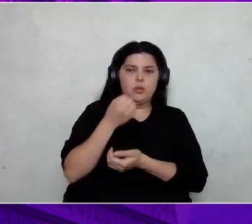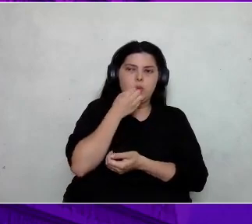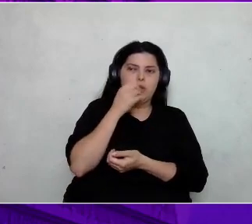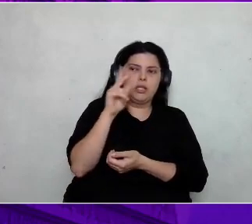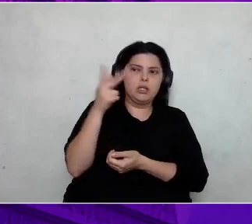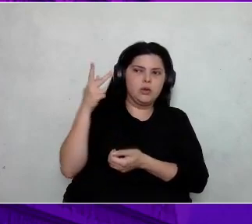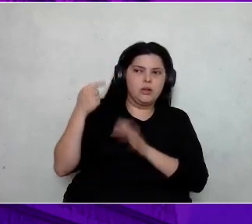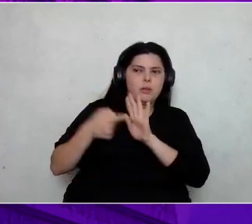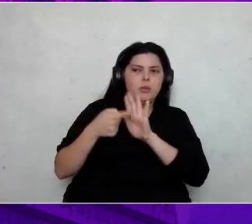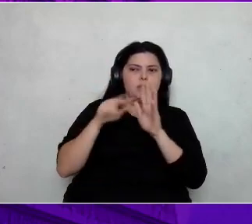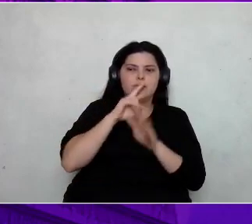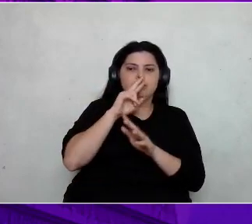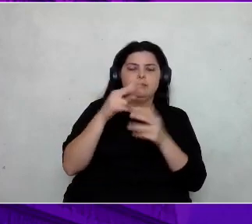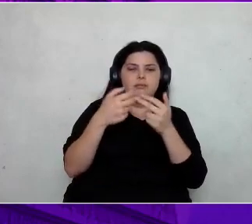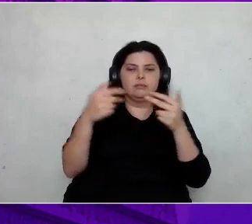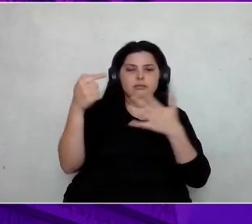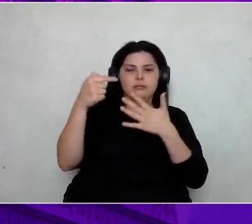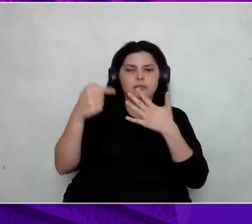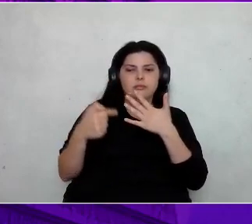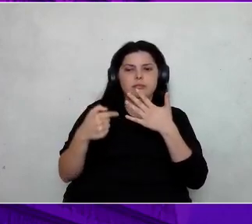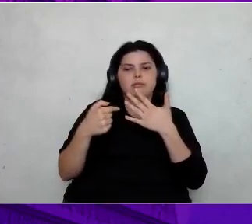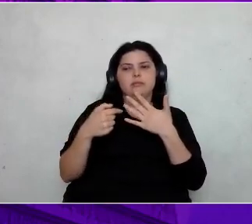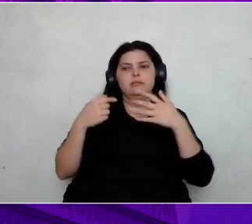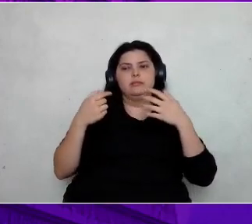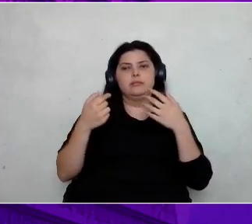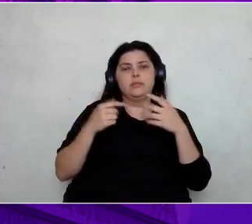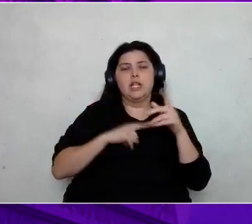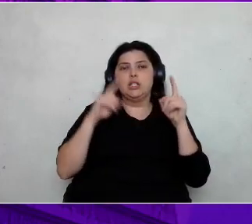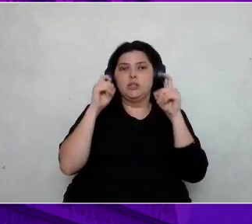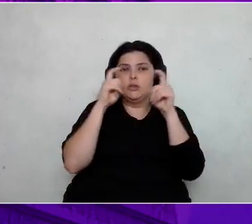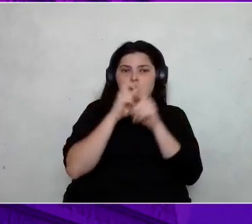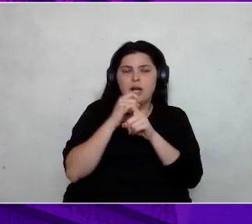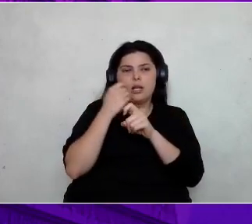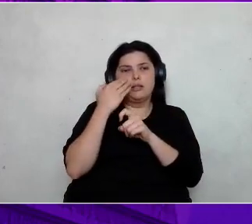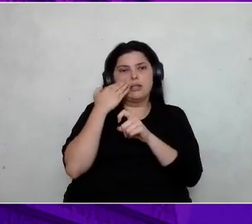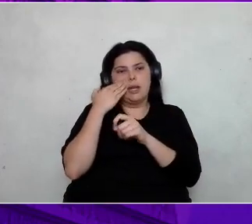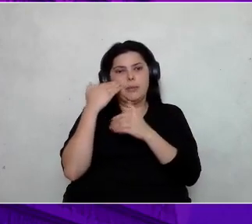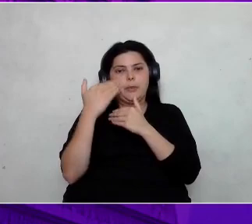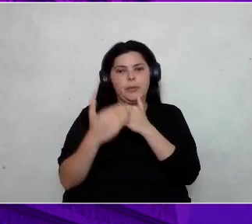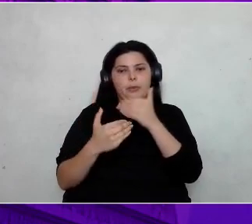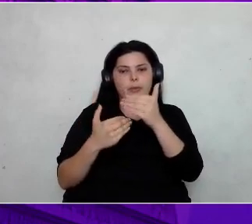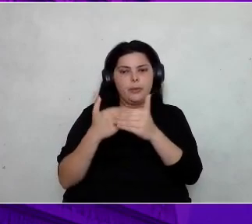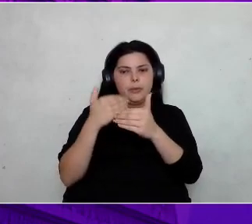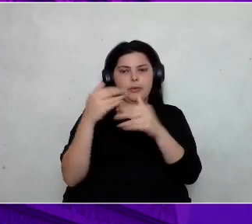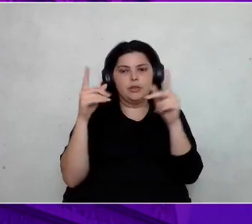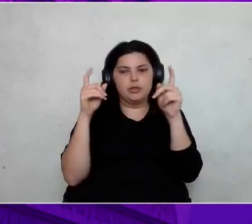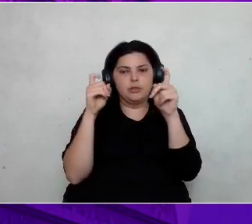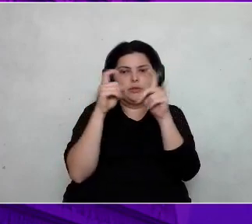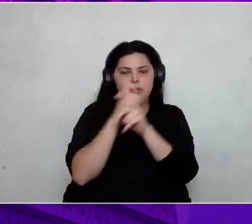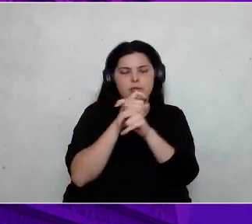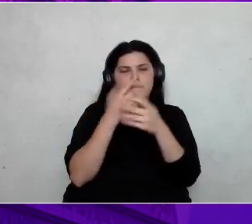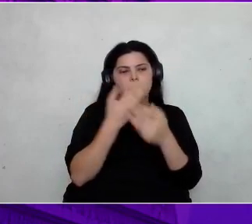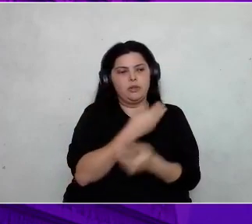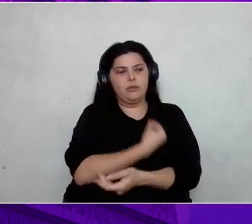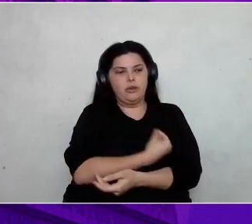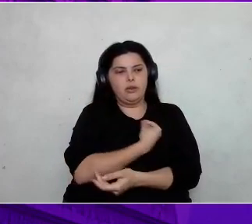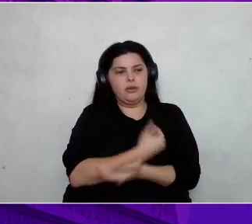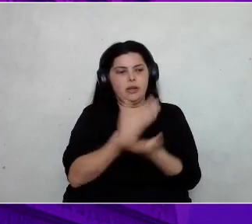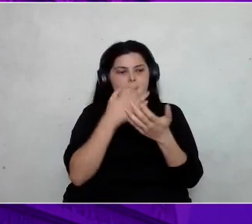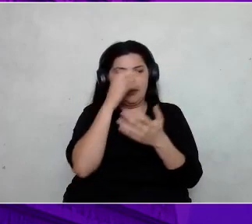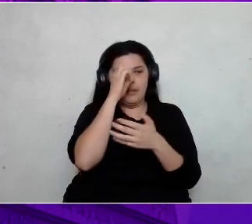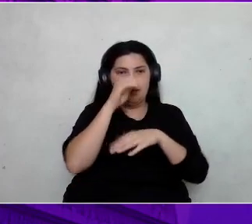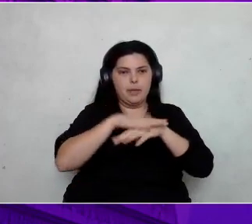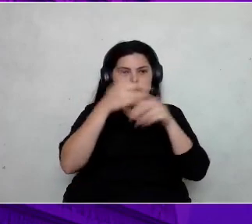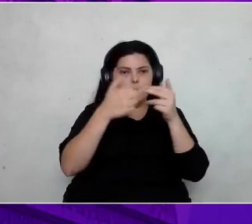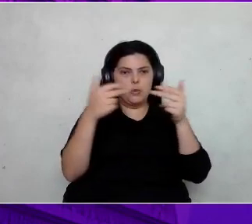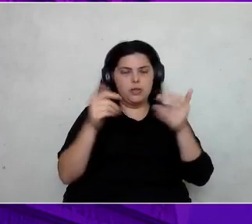resultados, etc., e que enfrentam dificuldades, sabem que é um processo difícil, então estão aqui porque querem aprender mais. E